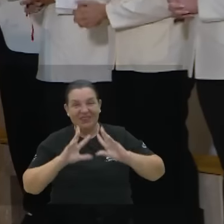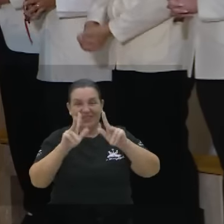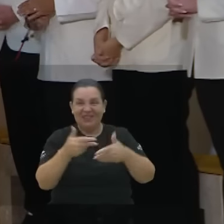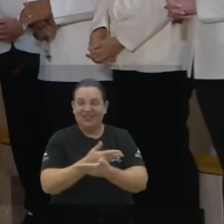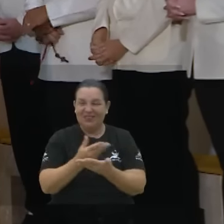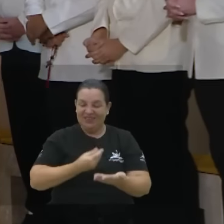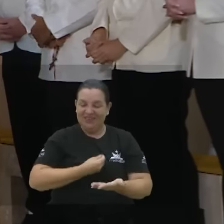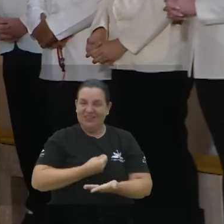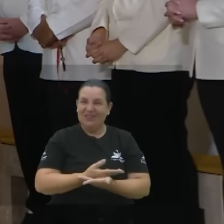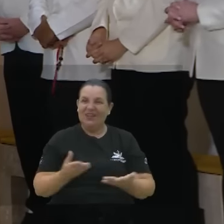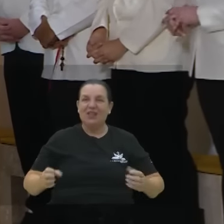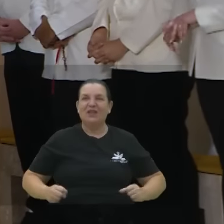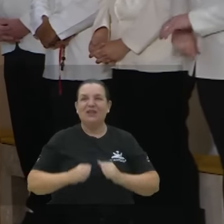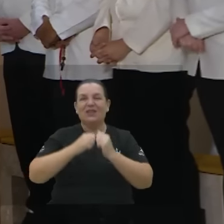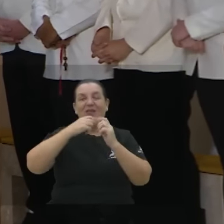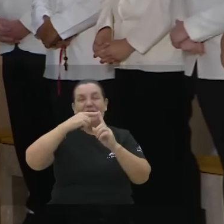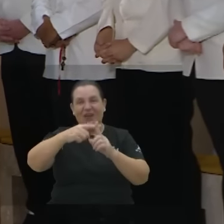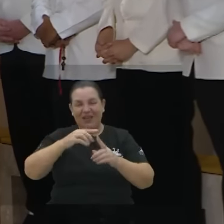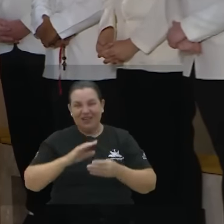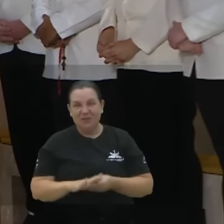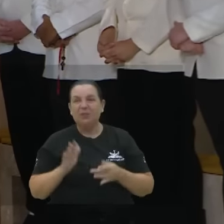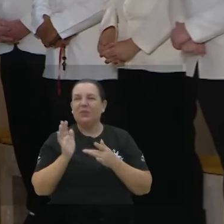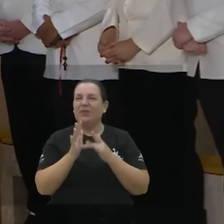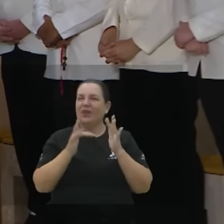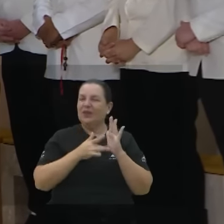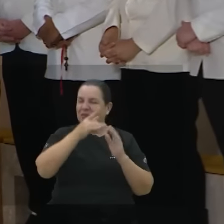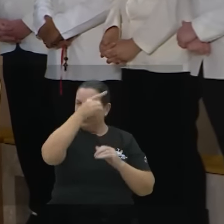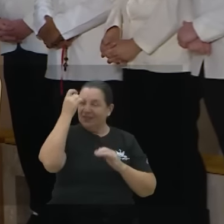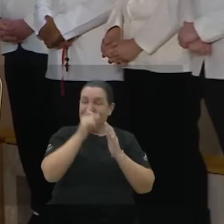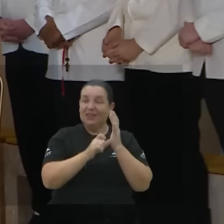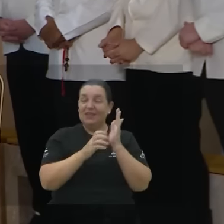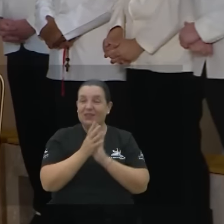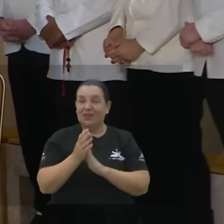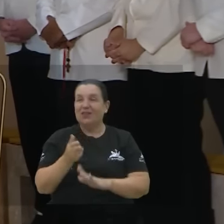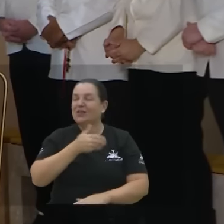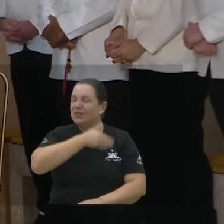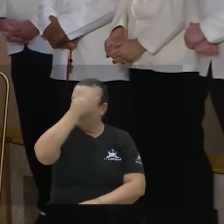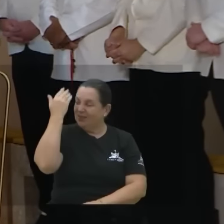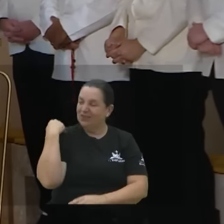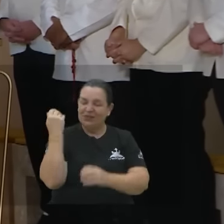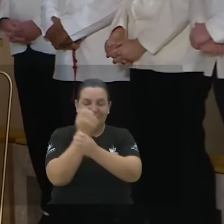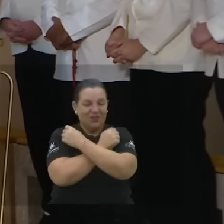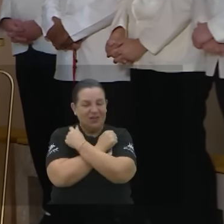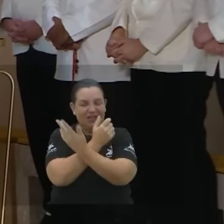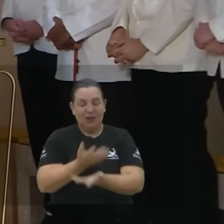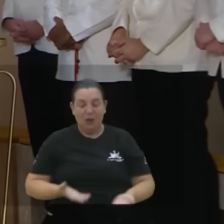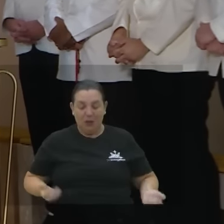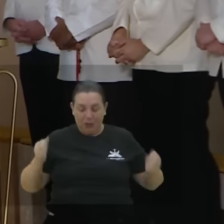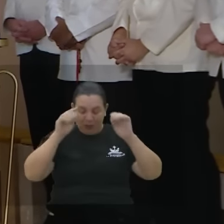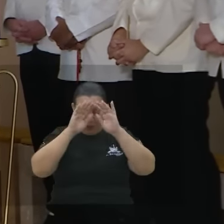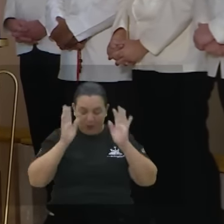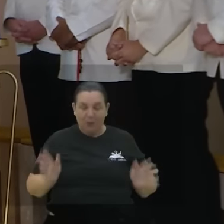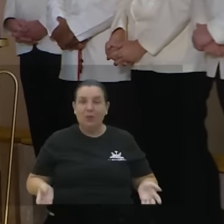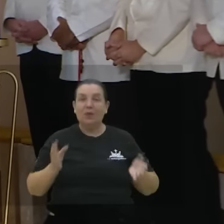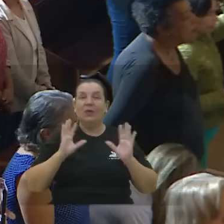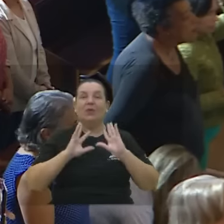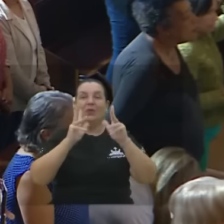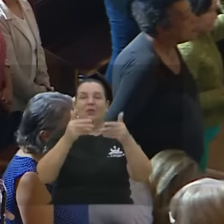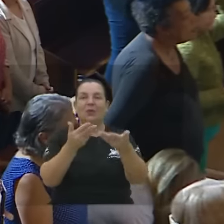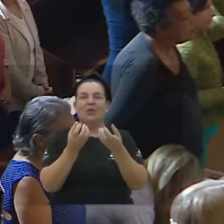Estão aqui no santuário de Jesus das Santas Chagas, Nossa Senhora de Guadalupe. Sejam